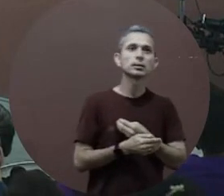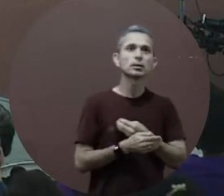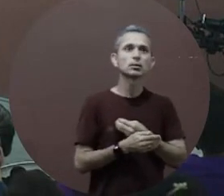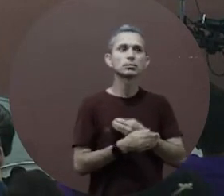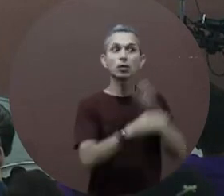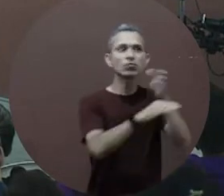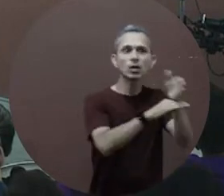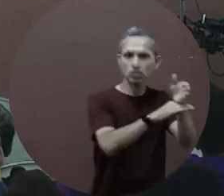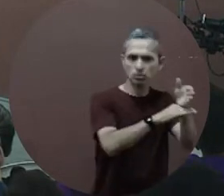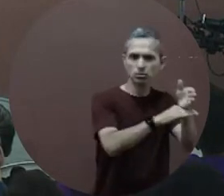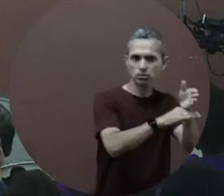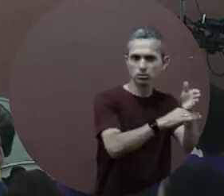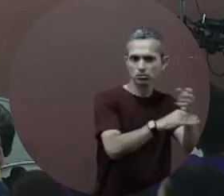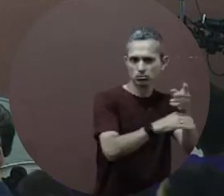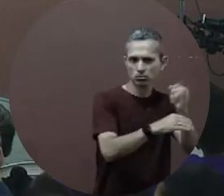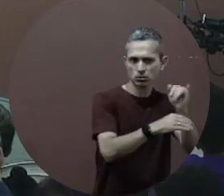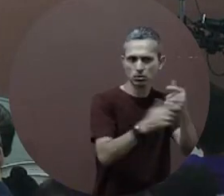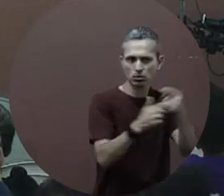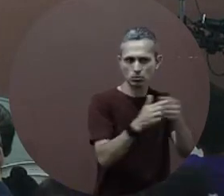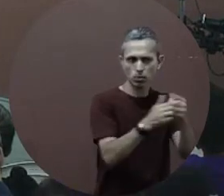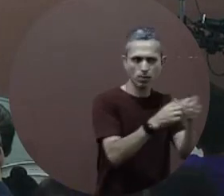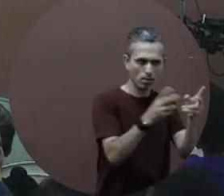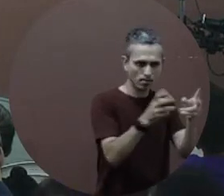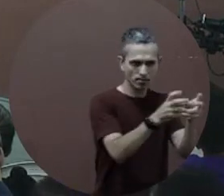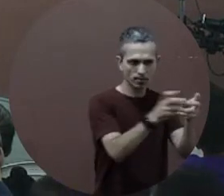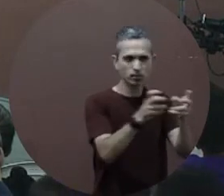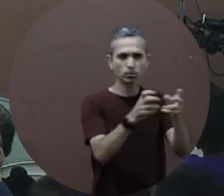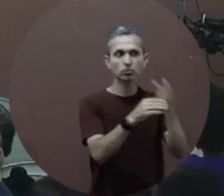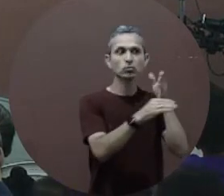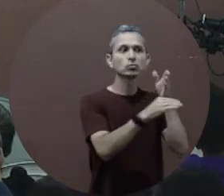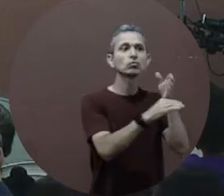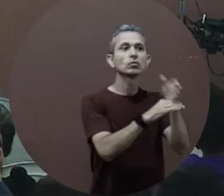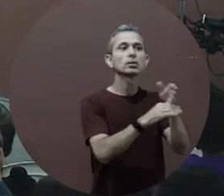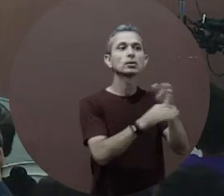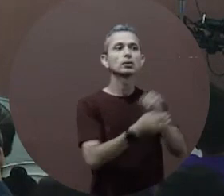na esperança de que aquela atitude seja um engano.